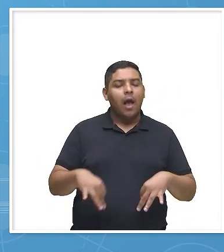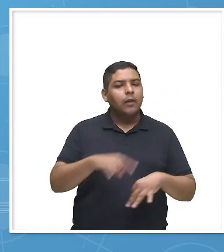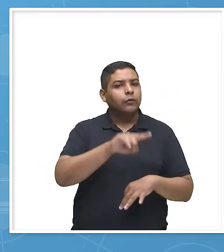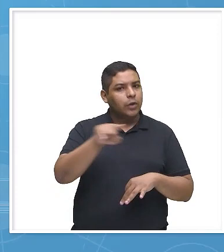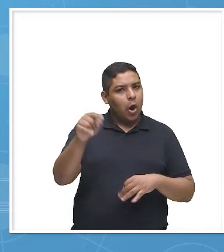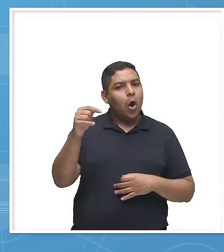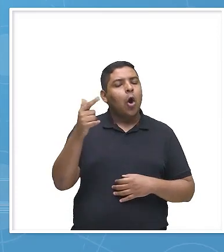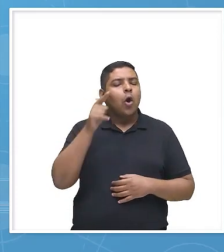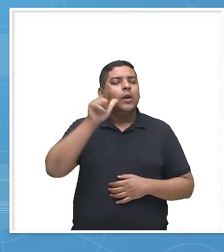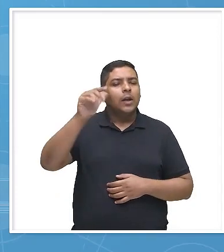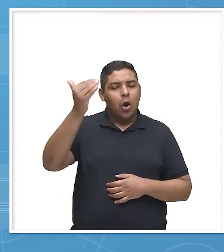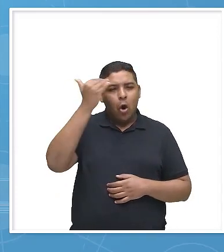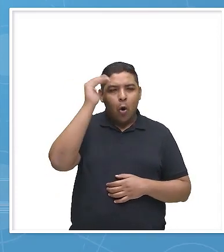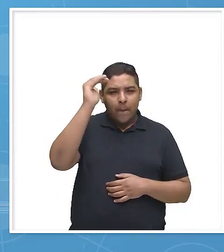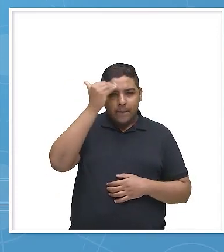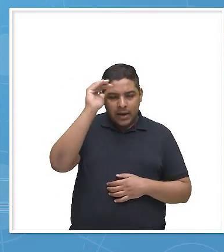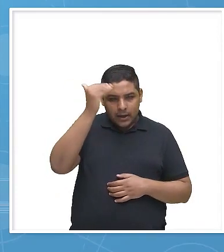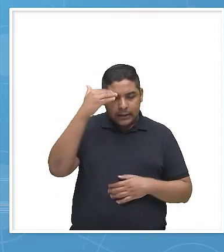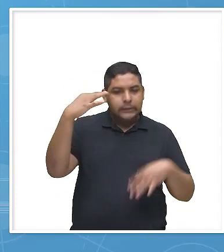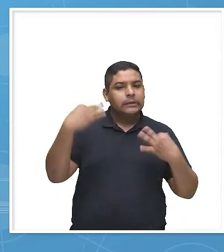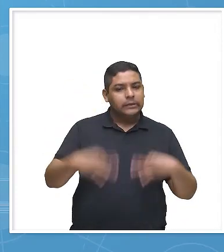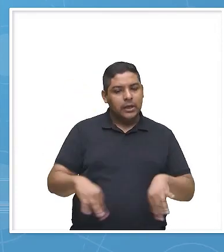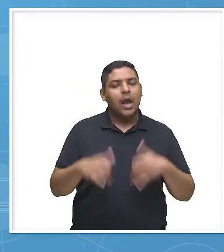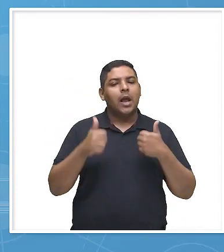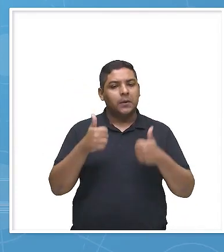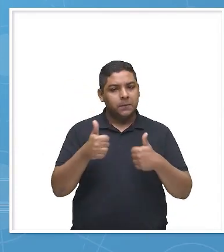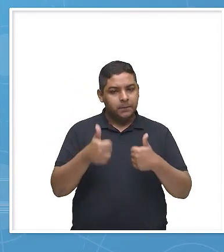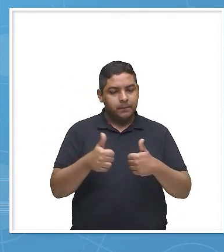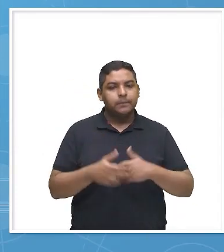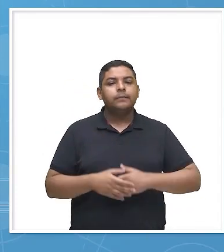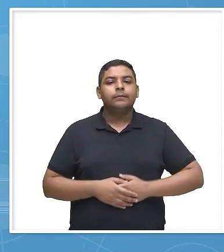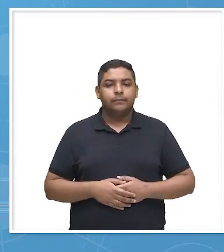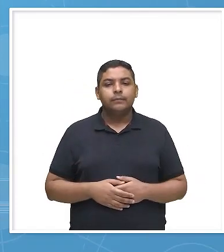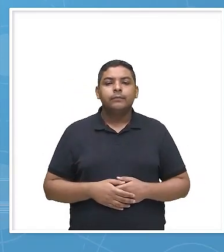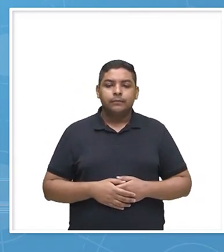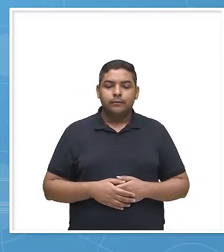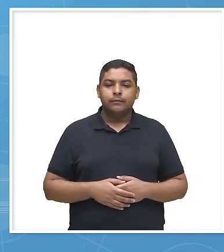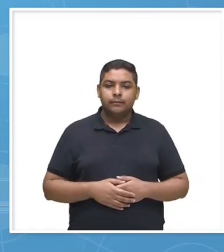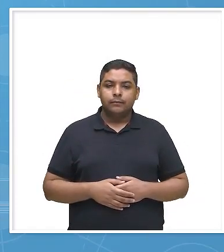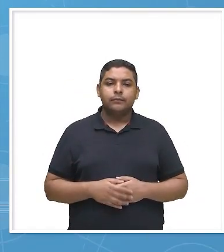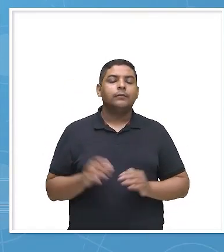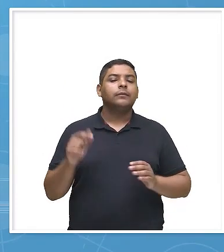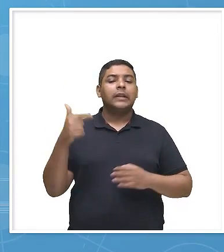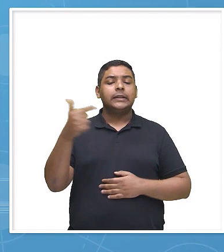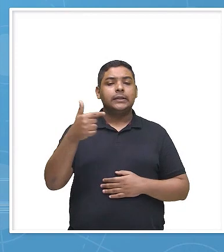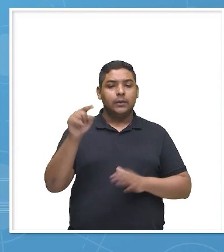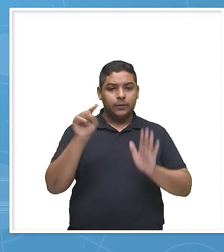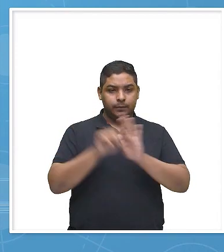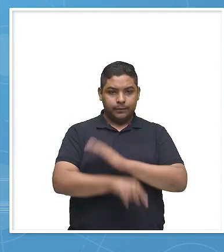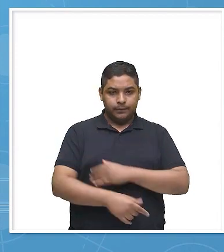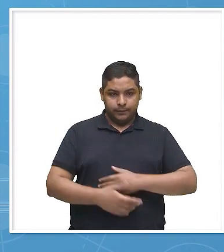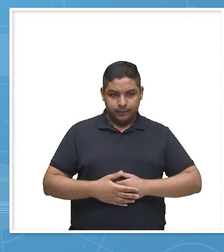a questão e conseguiram responder de forma correta. Gabarito da segunda questão na tela para a gente.